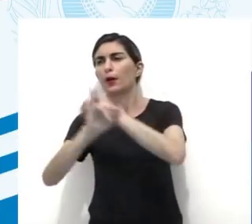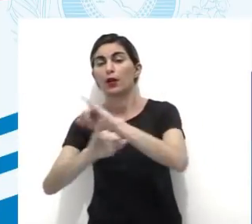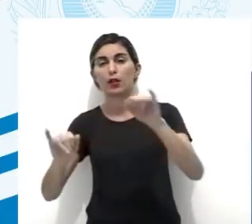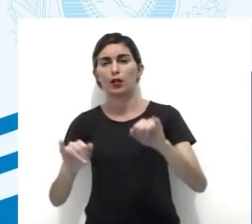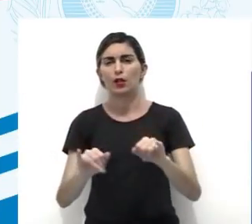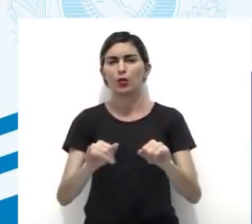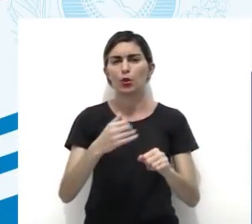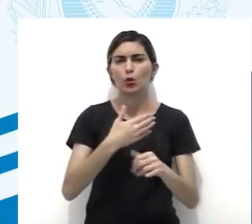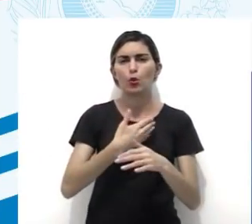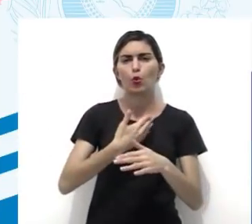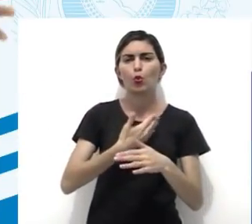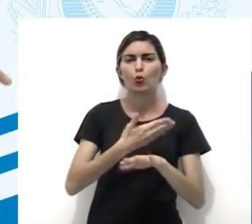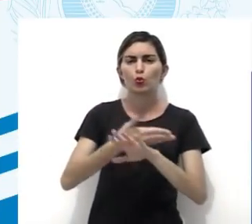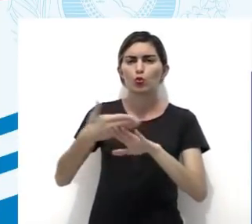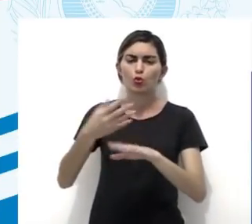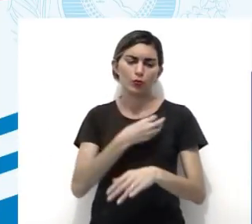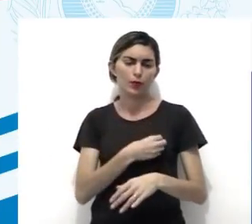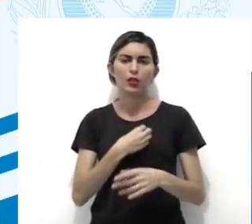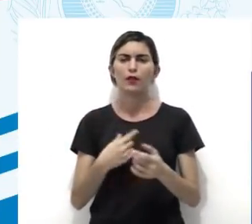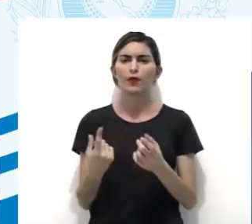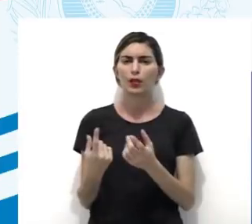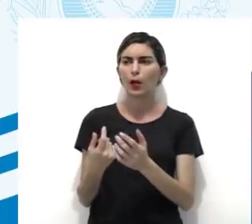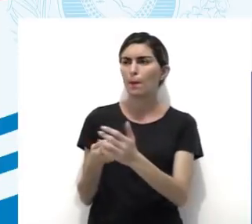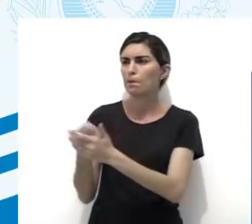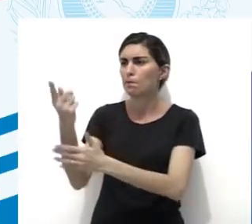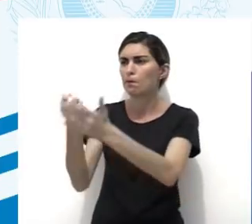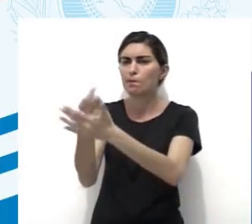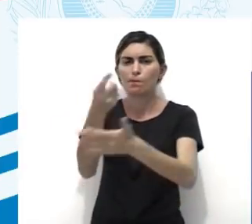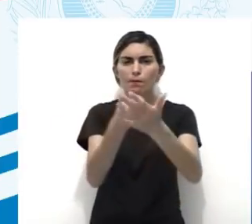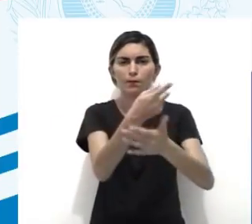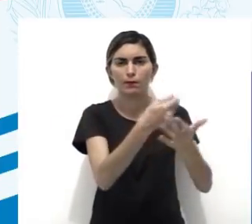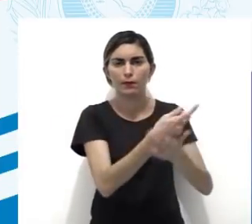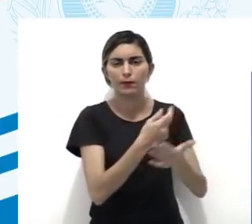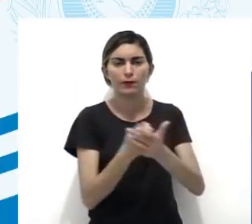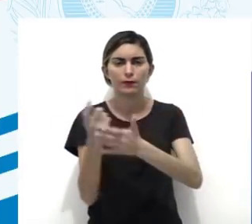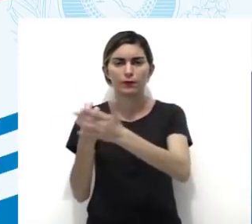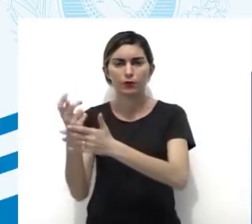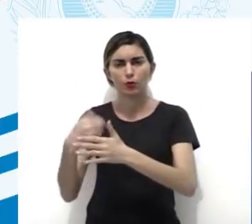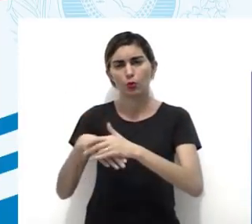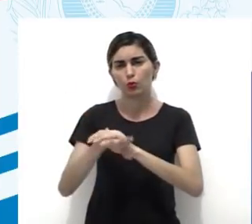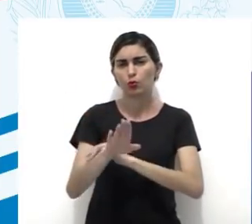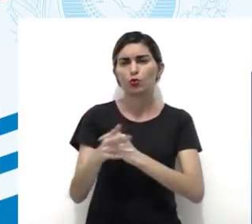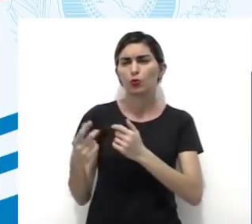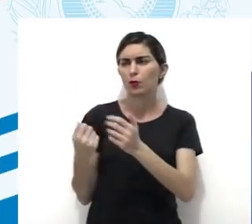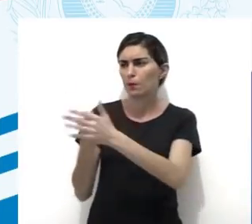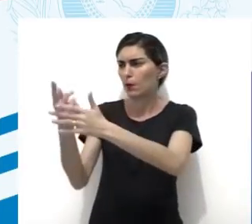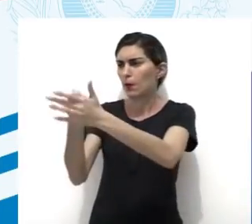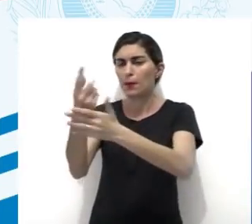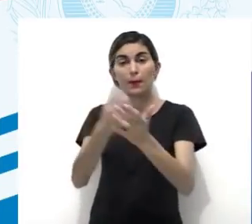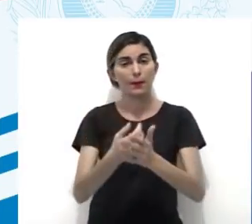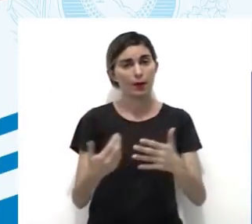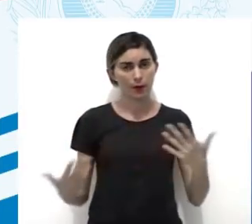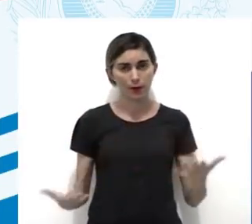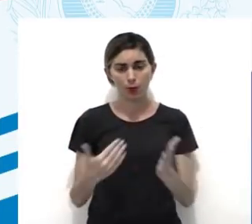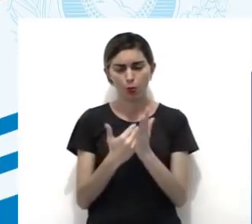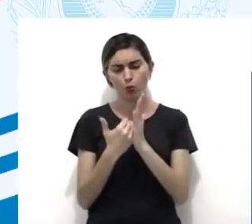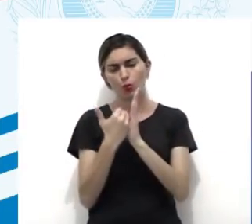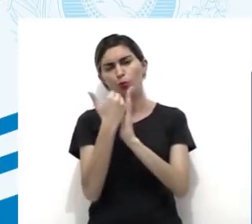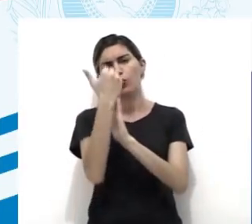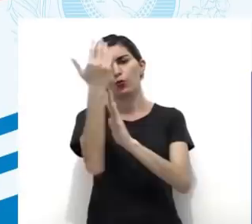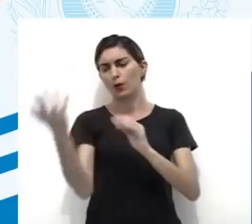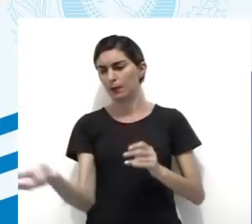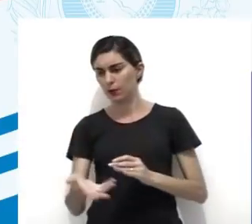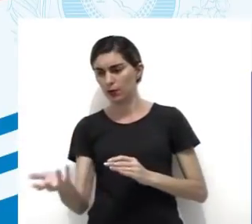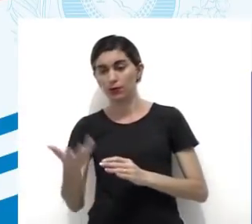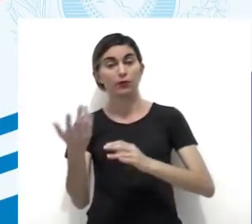vidas consumistas, além de formar novos padrões culturais ligados aos hábitos de consumo. Ora, o excedente da